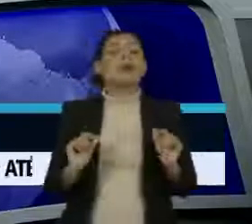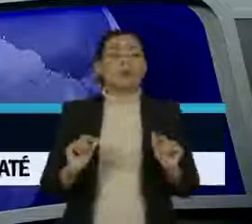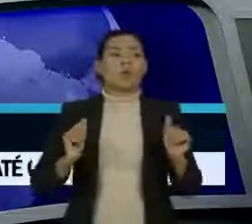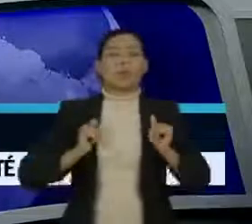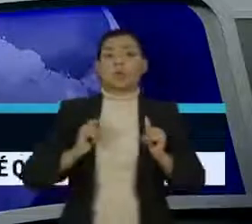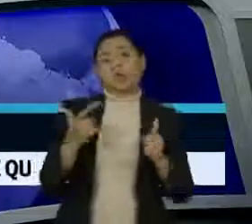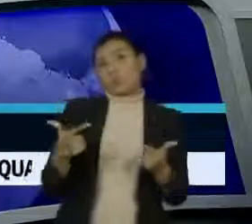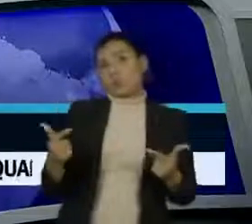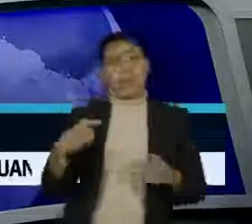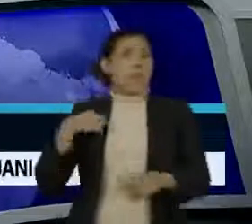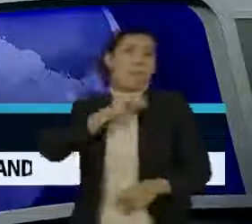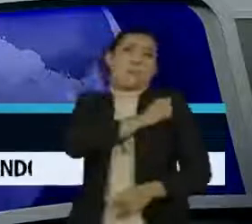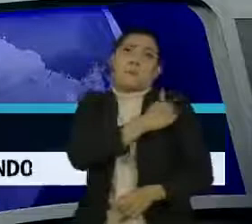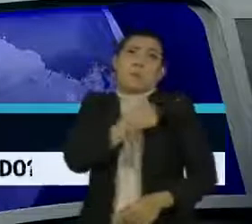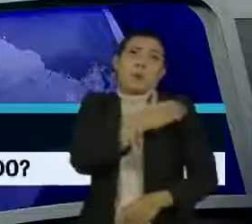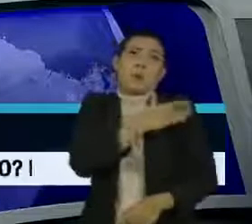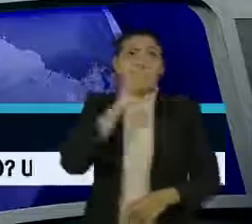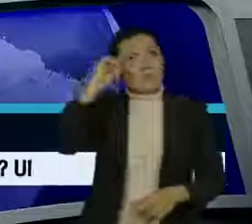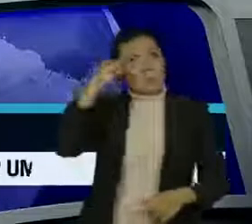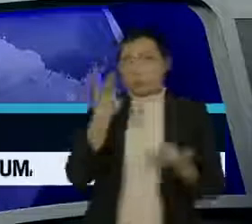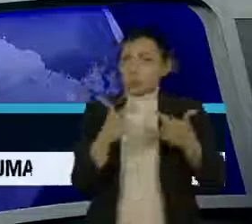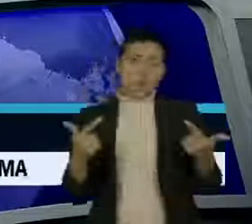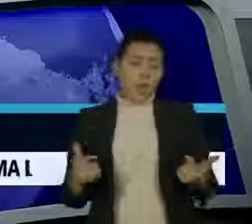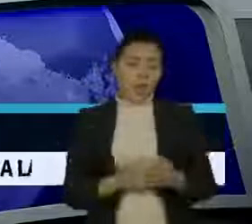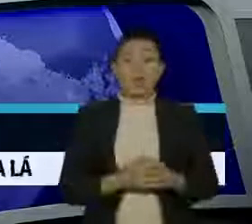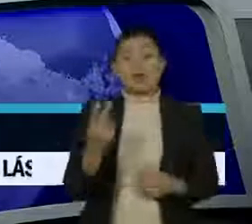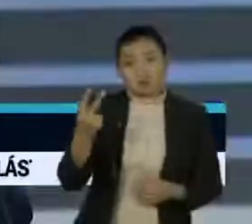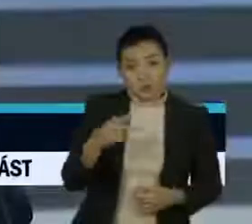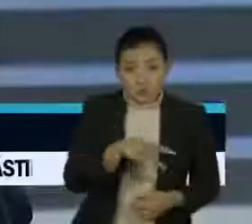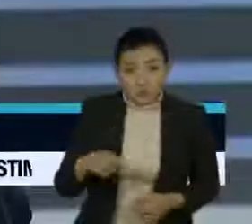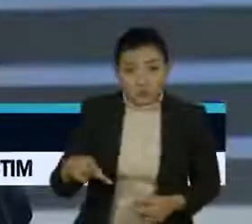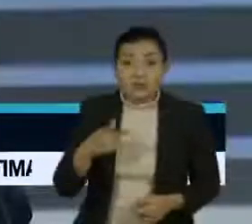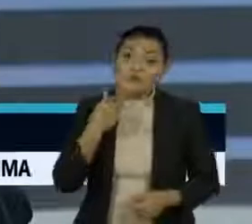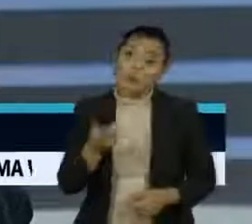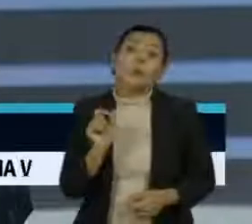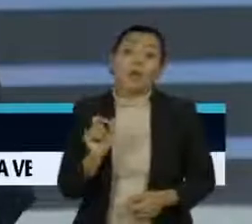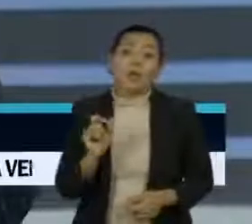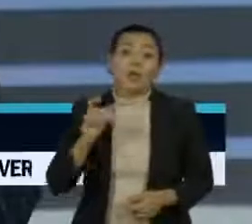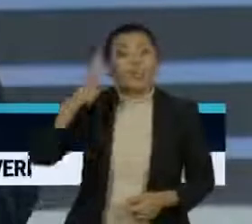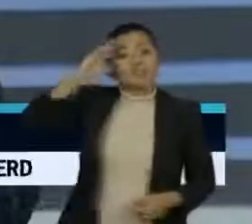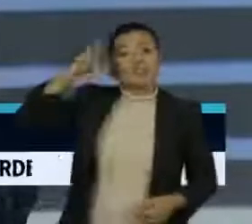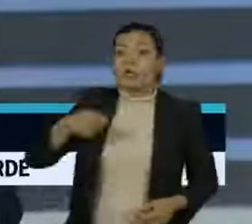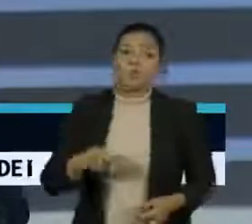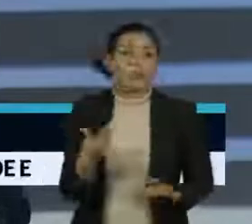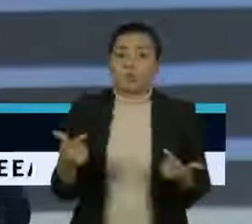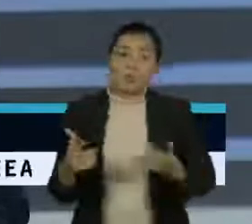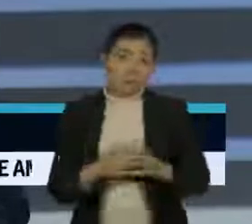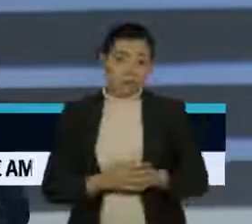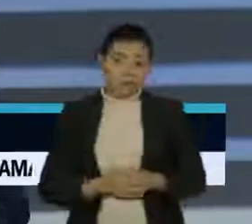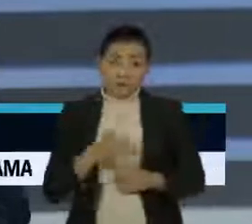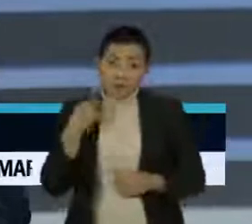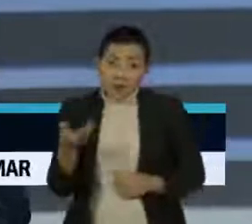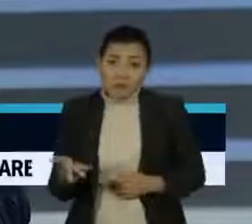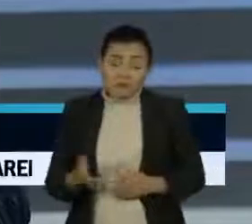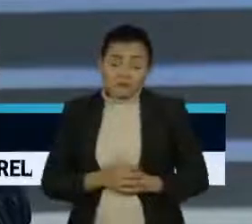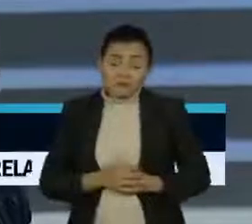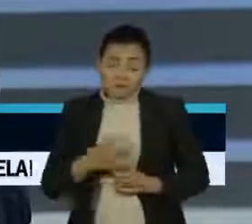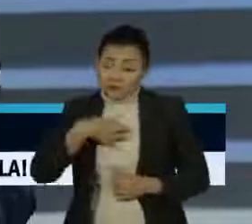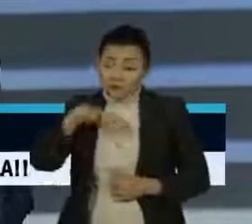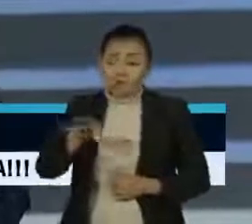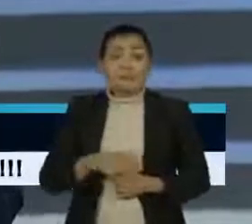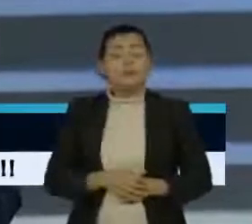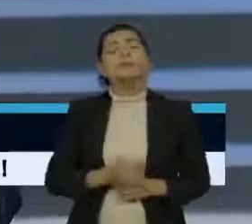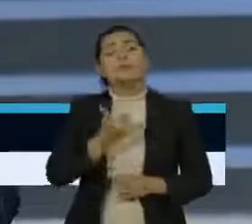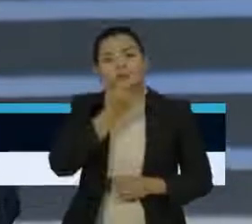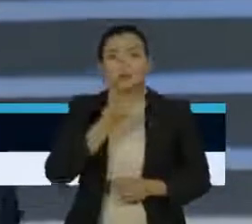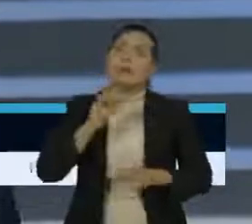dentre outras coisas o vice-presidente nega também não houve ditadura Enfim então o que eu estou dizendo que é o seguinte